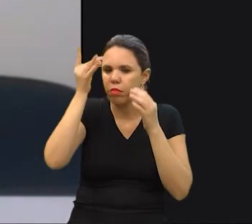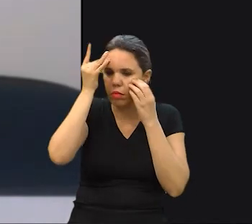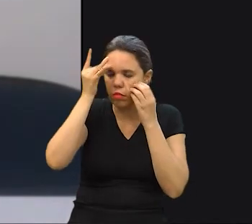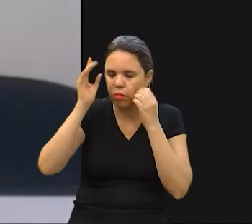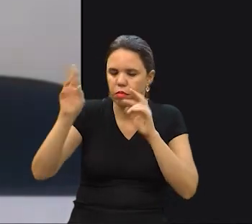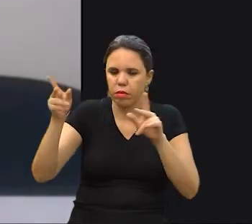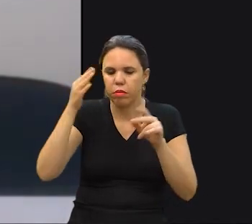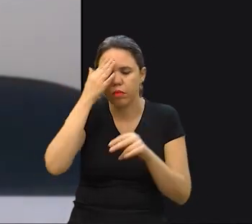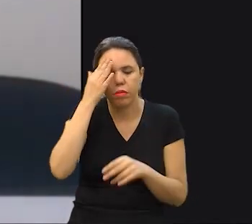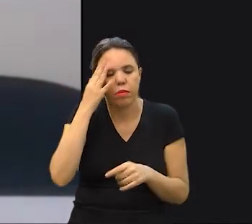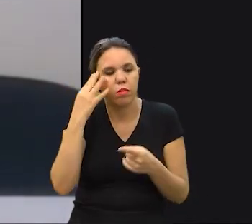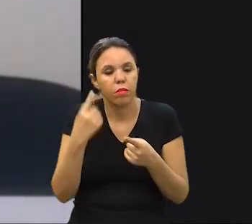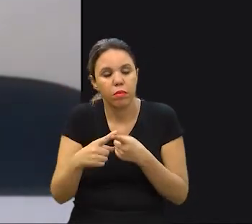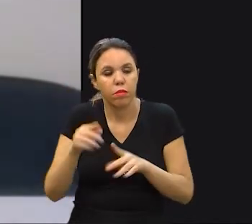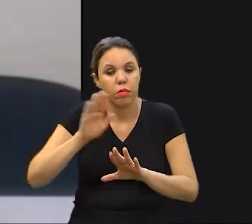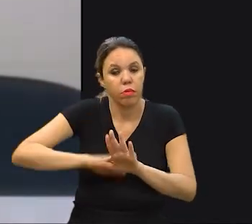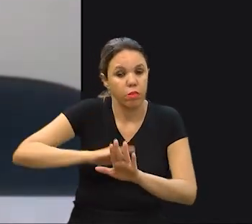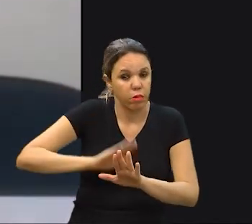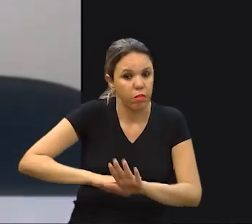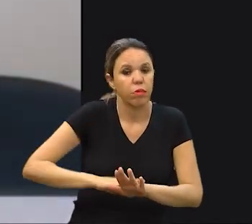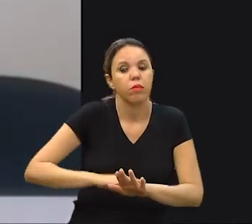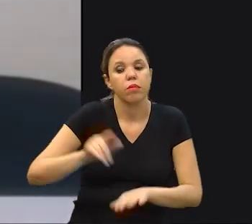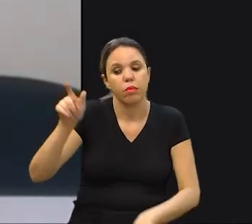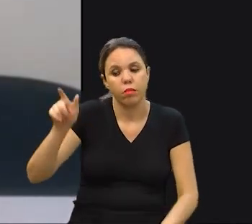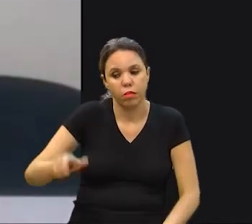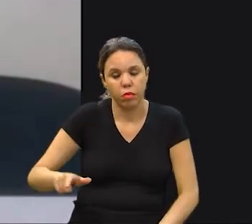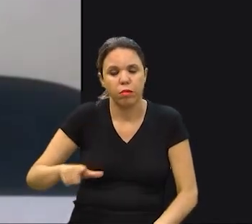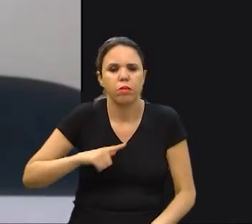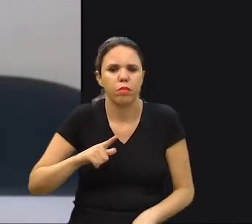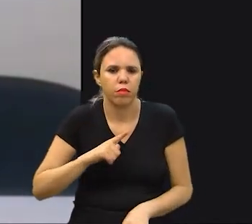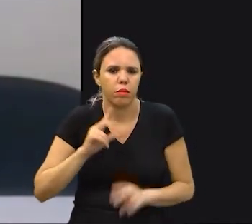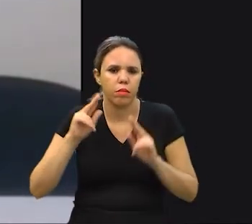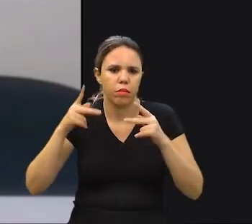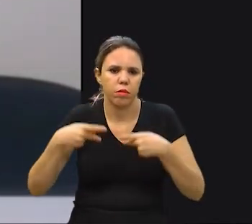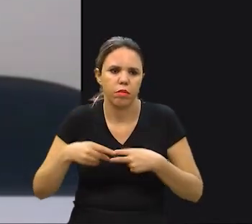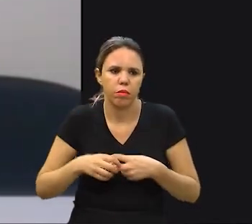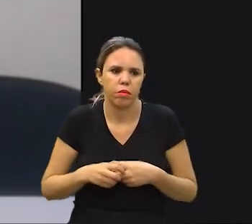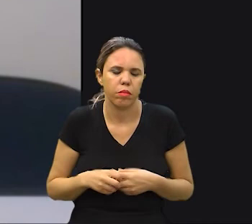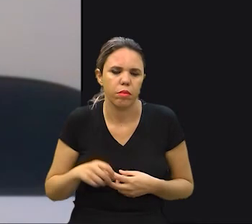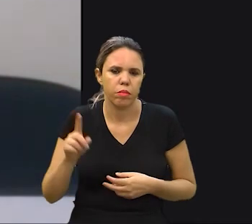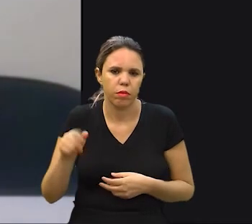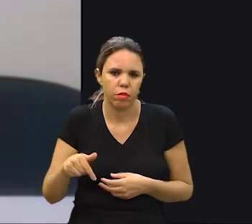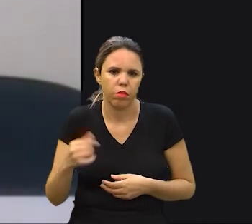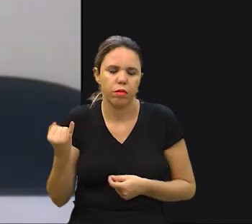visões diferentes. Porque atrás daquela pessoa existe um ser humano.